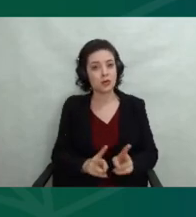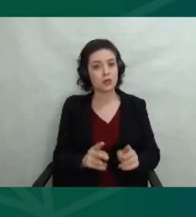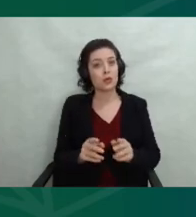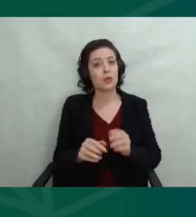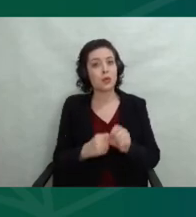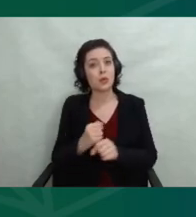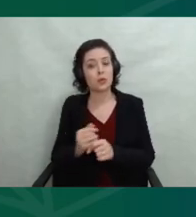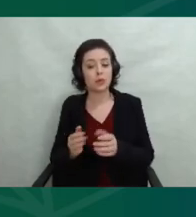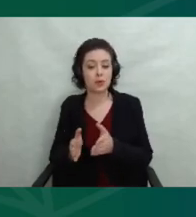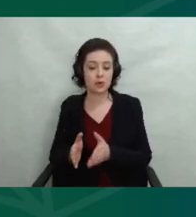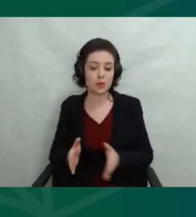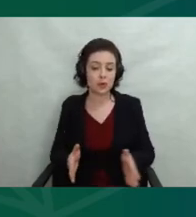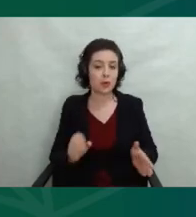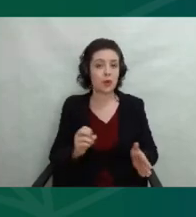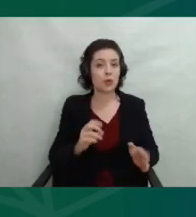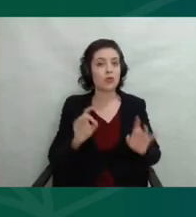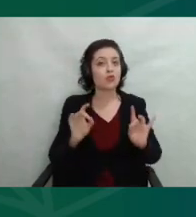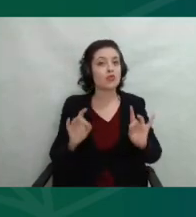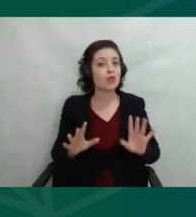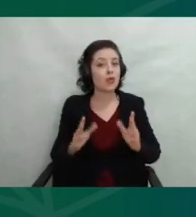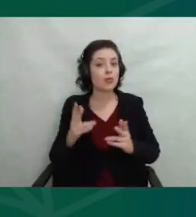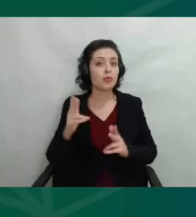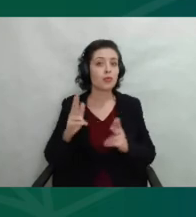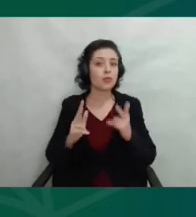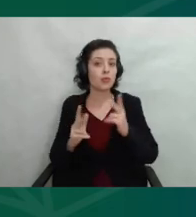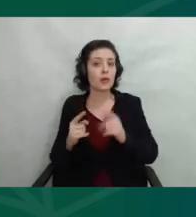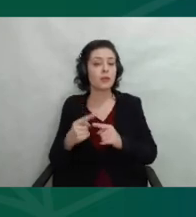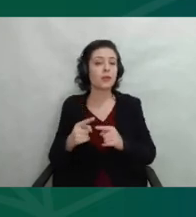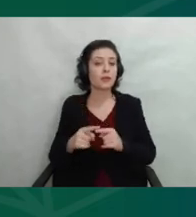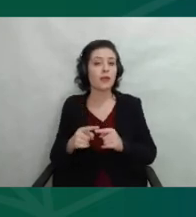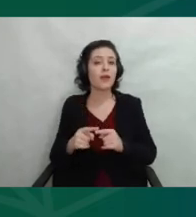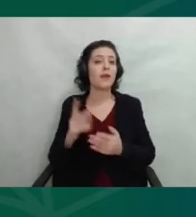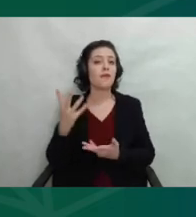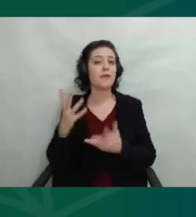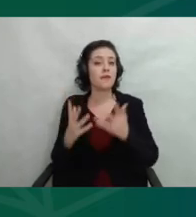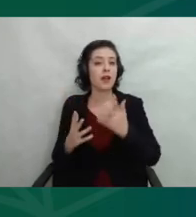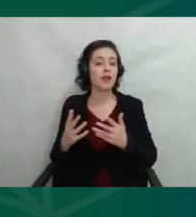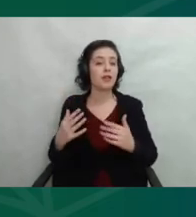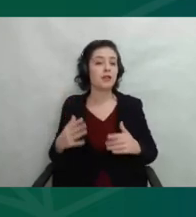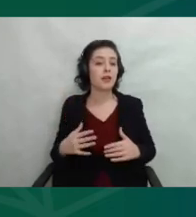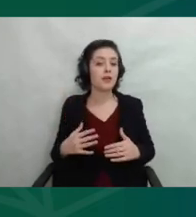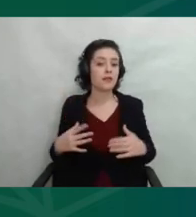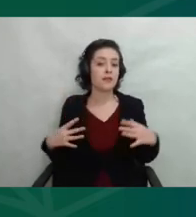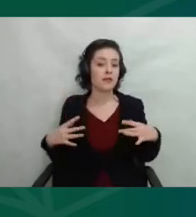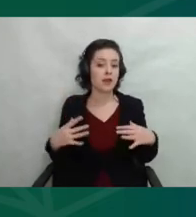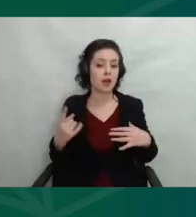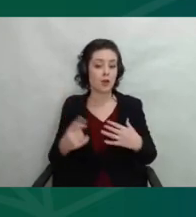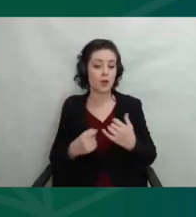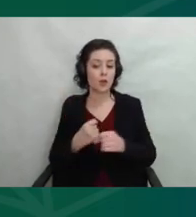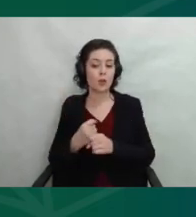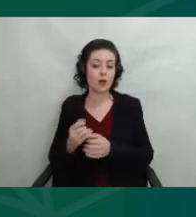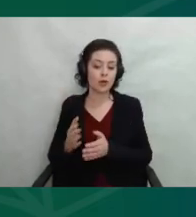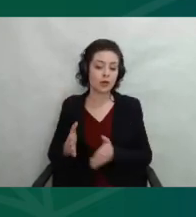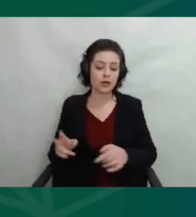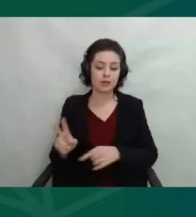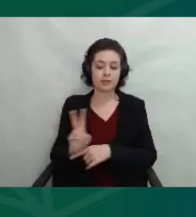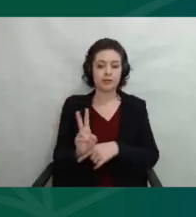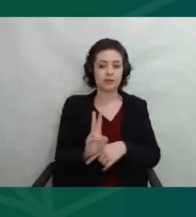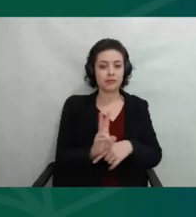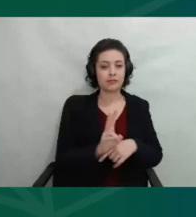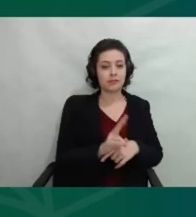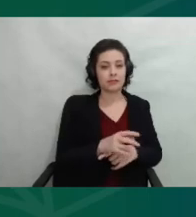era só em função do uso recreativo naquele feriado. Passamos um ano monitorando a Baía de Santos e, infelizmente,